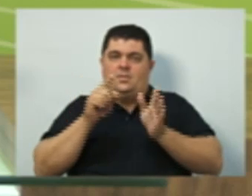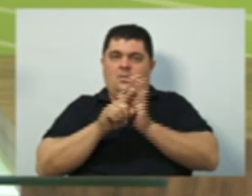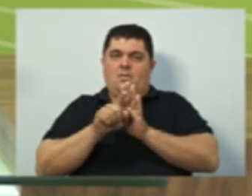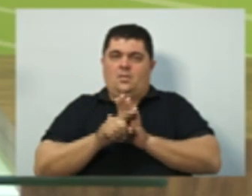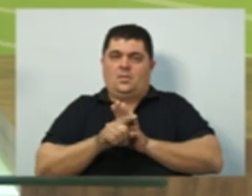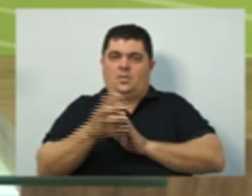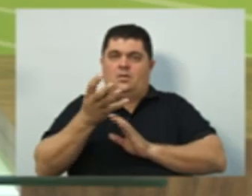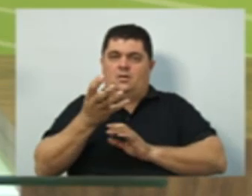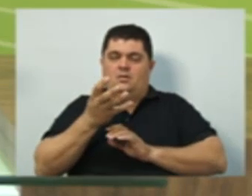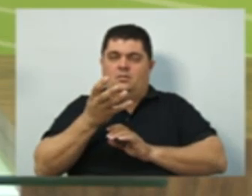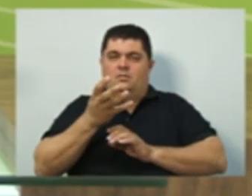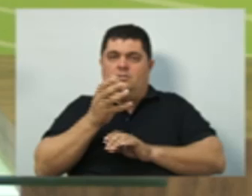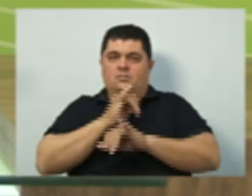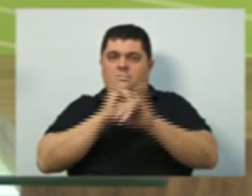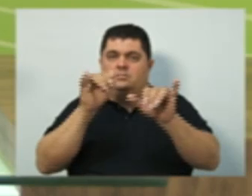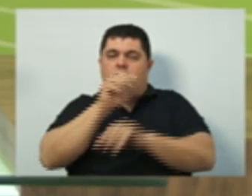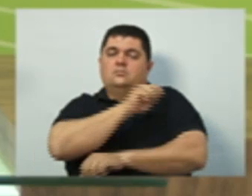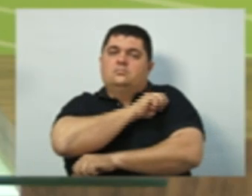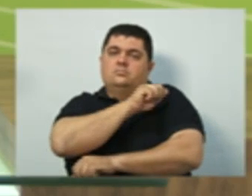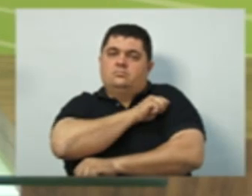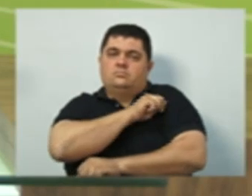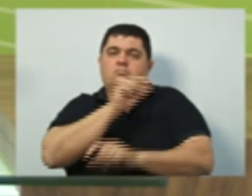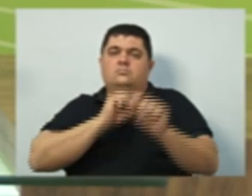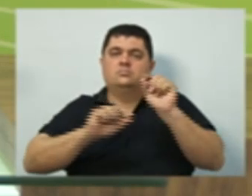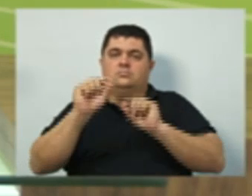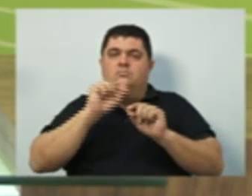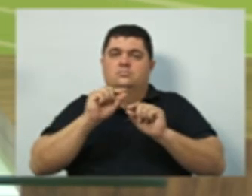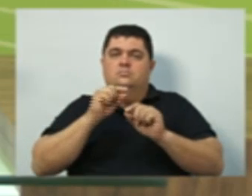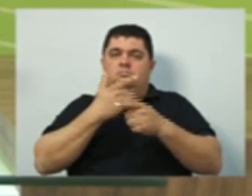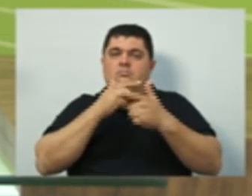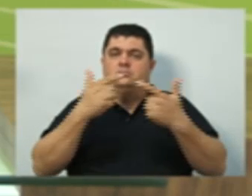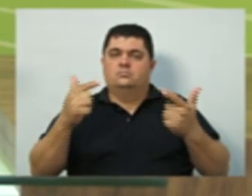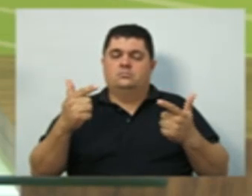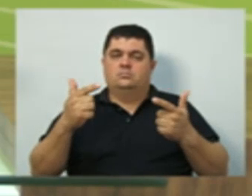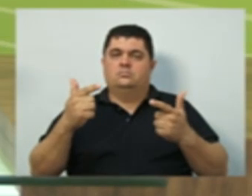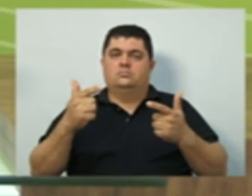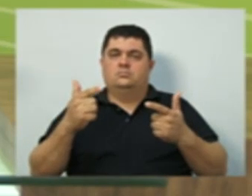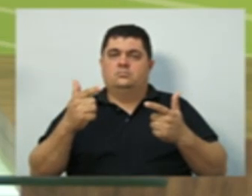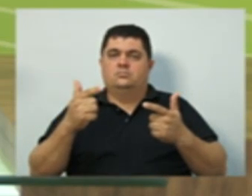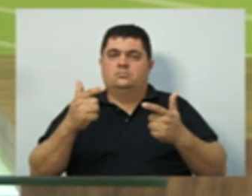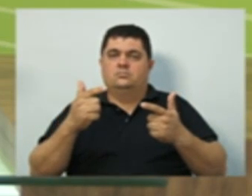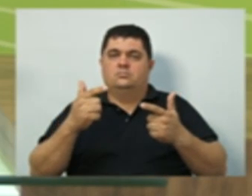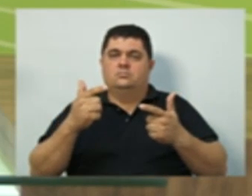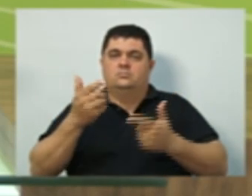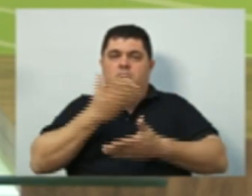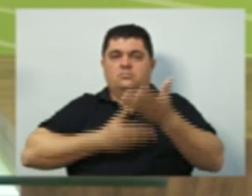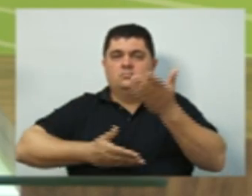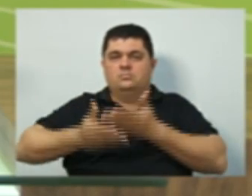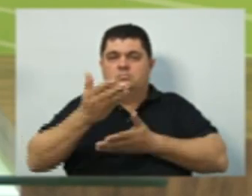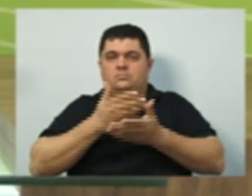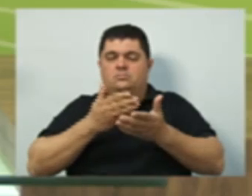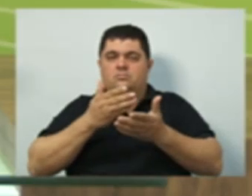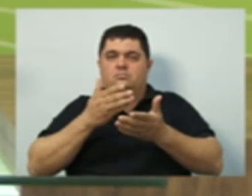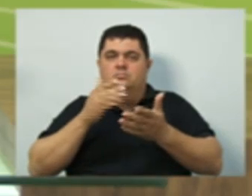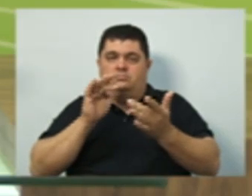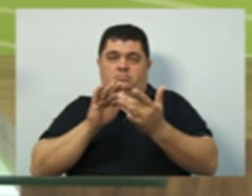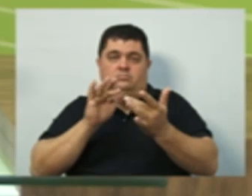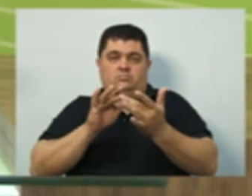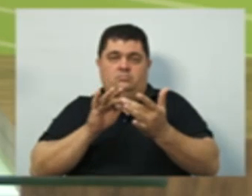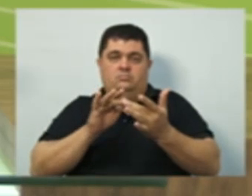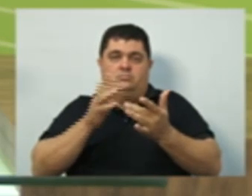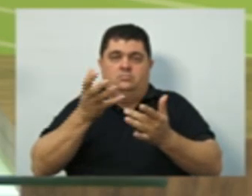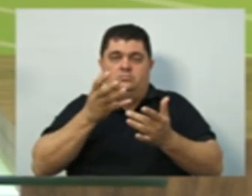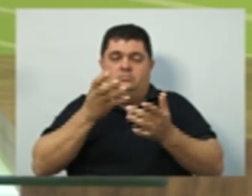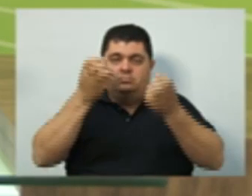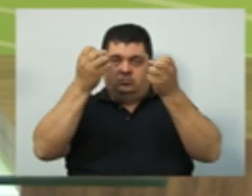quero novamente reforçar para os alunos, né? Nós não tivemos uma participação totalmente ainda e querer